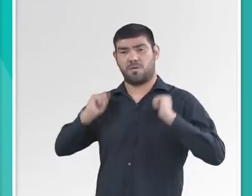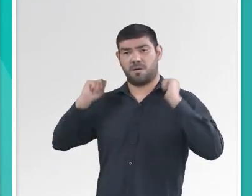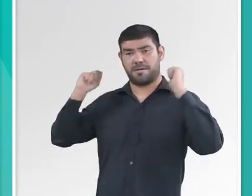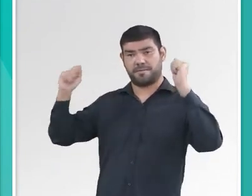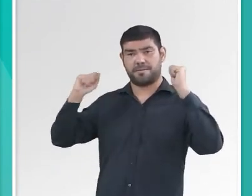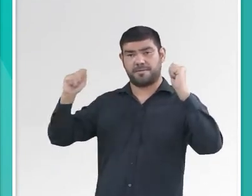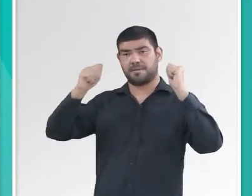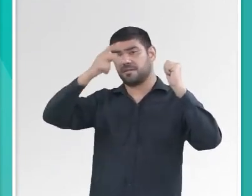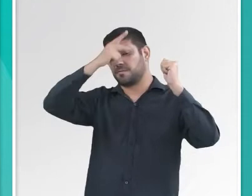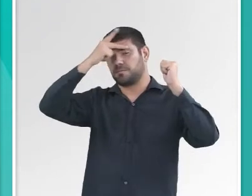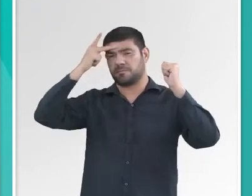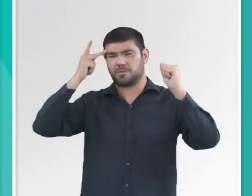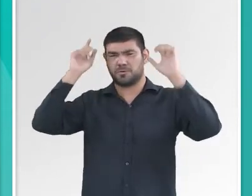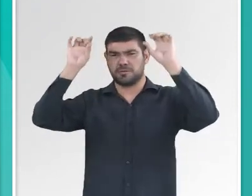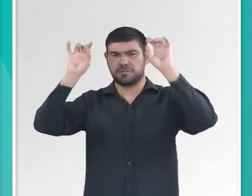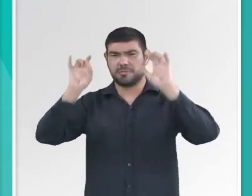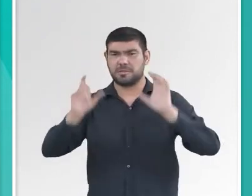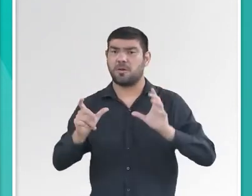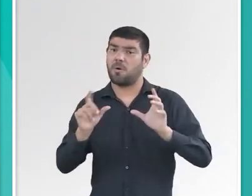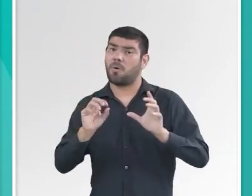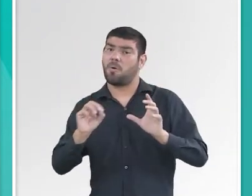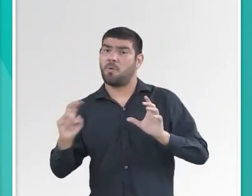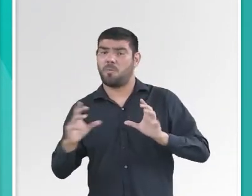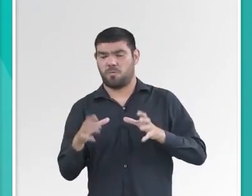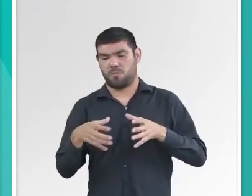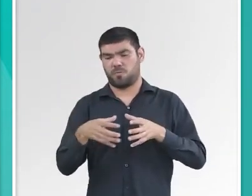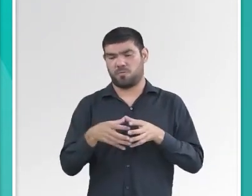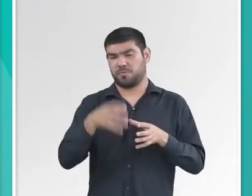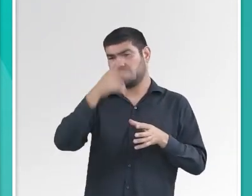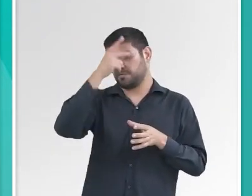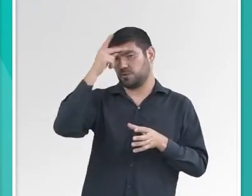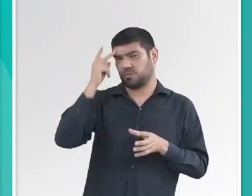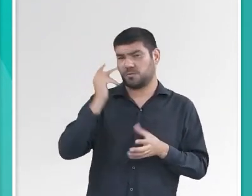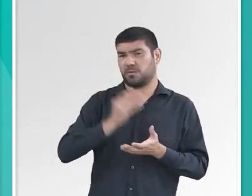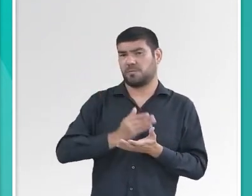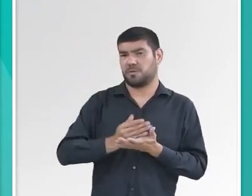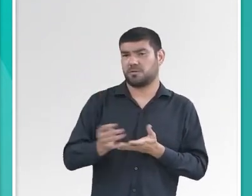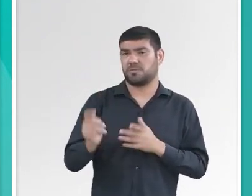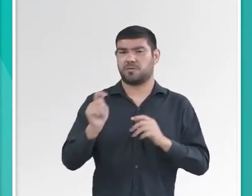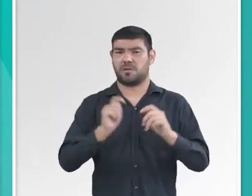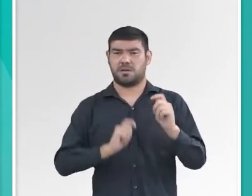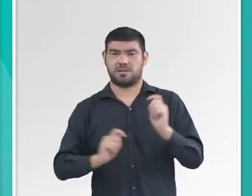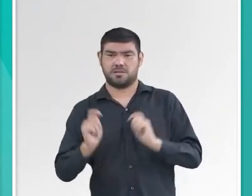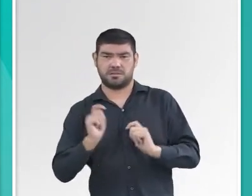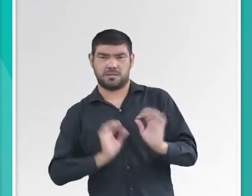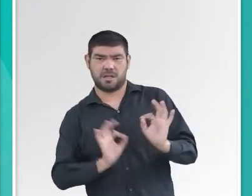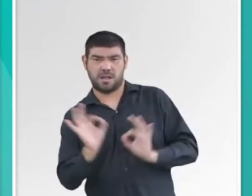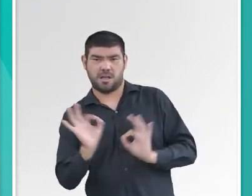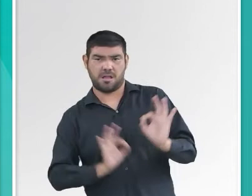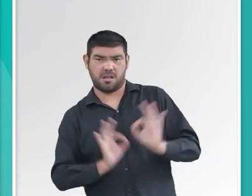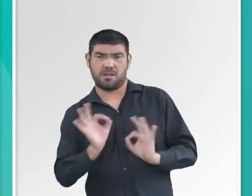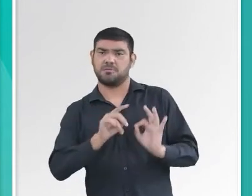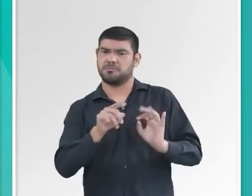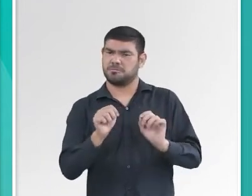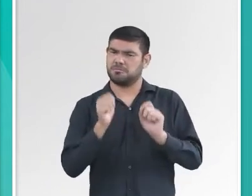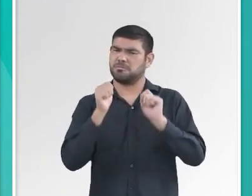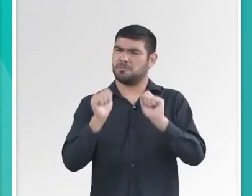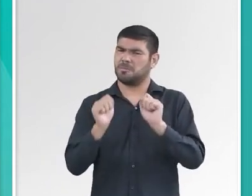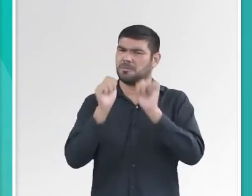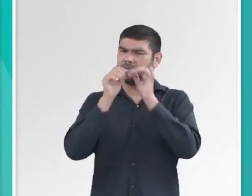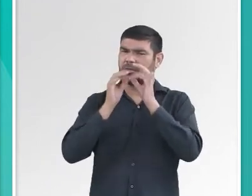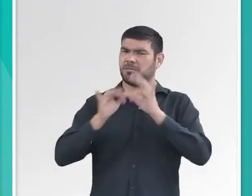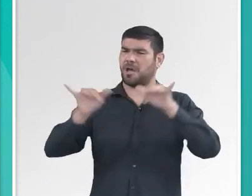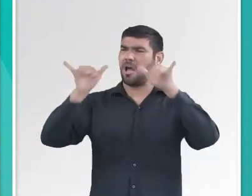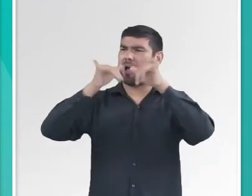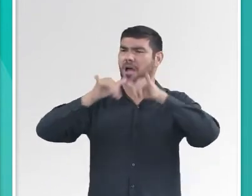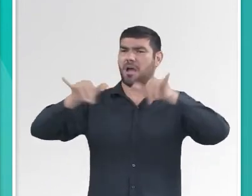específica, ou se de repente foi um grupo de pessoas que começou a se organizar. Você pode contar essas festas, você pode dizer há quanto tempo